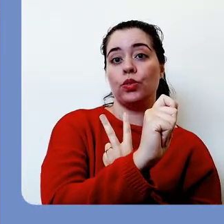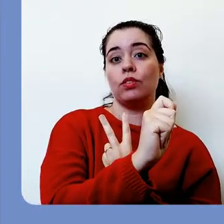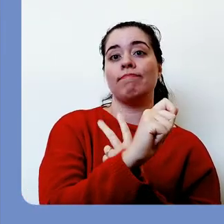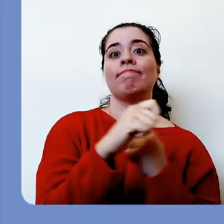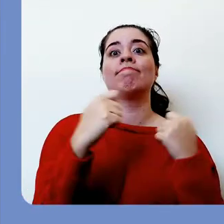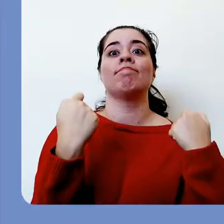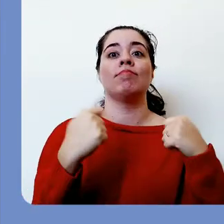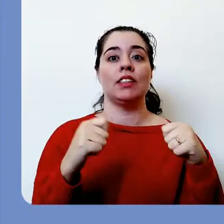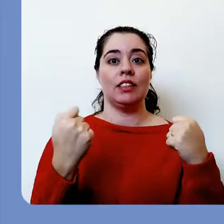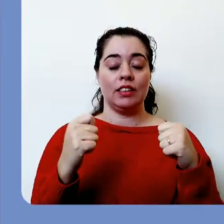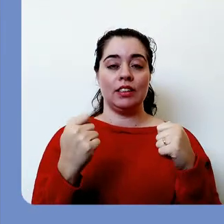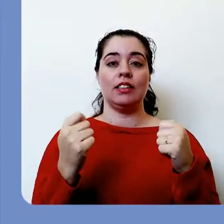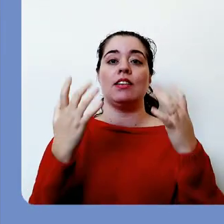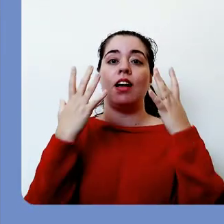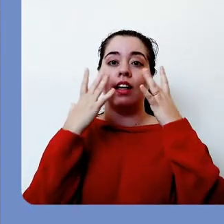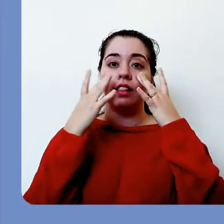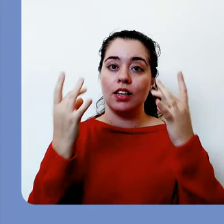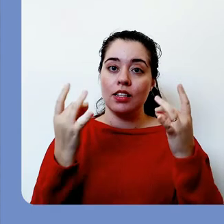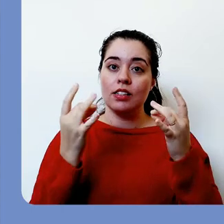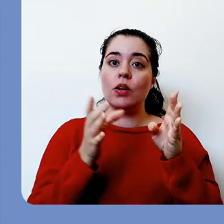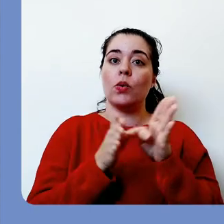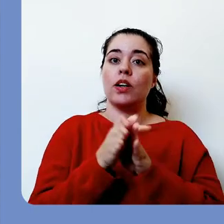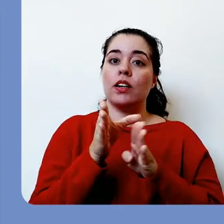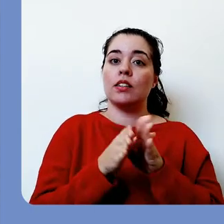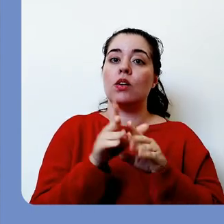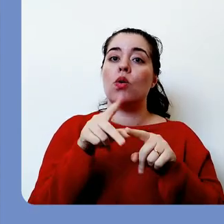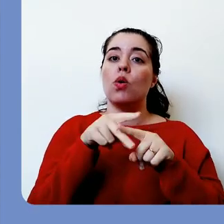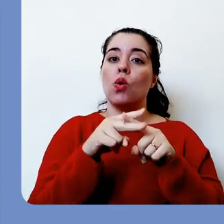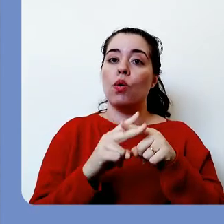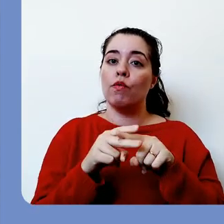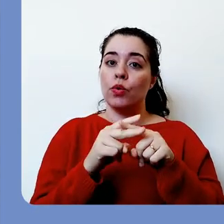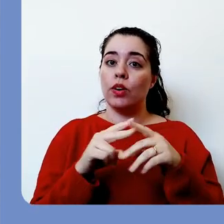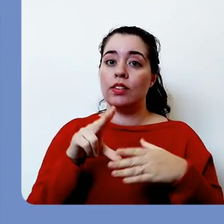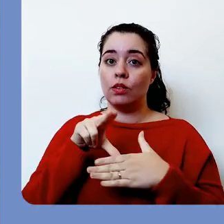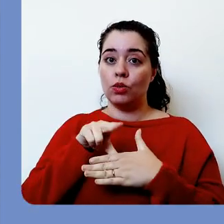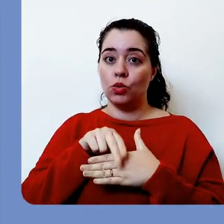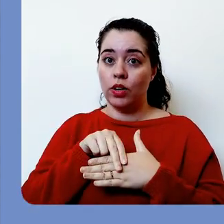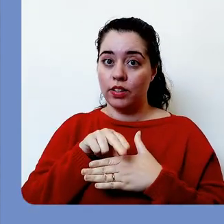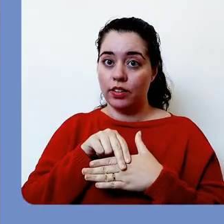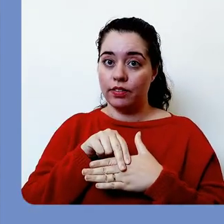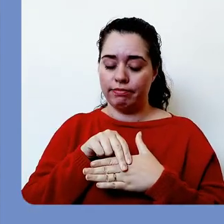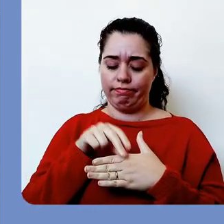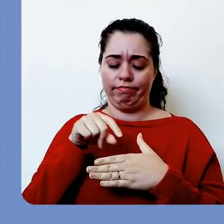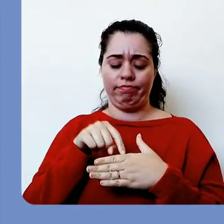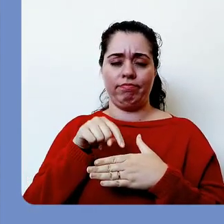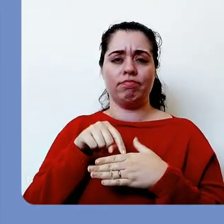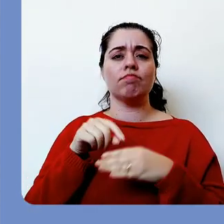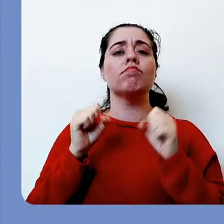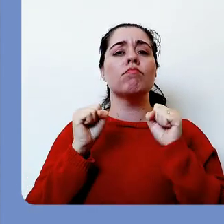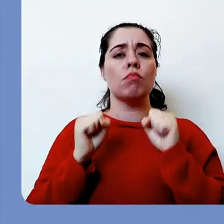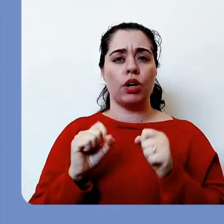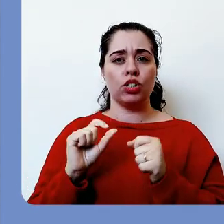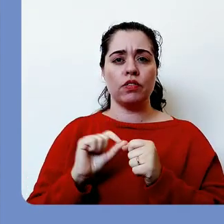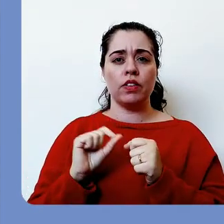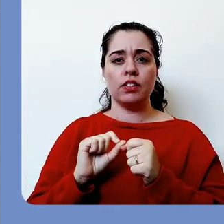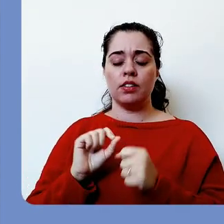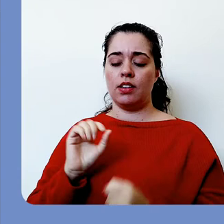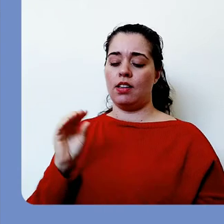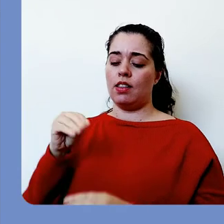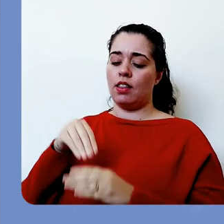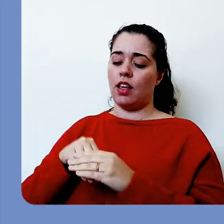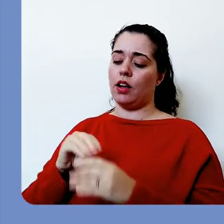certificáveis entretanto a gente sabe que entre aqueles que foram escritos e aqueles que são certificados